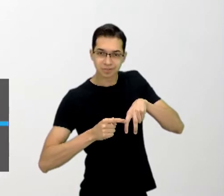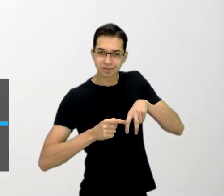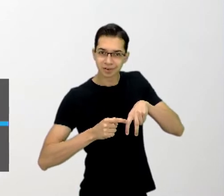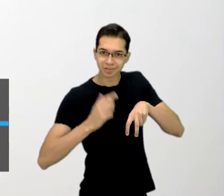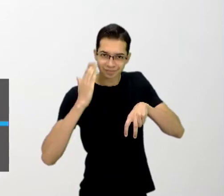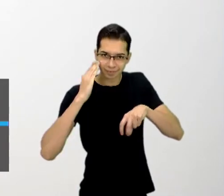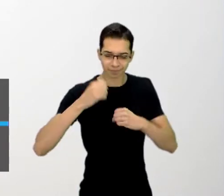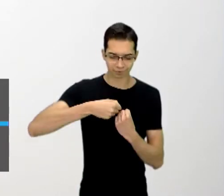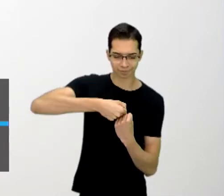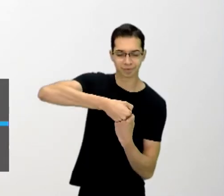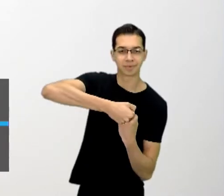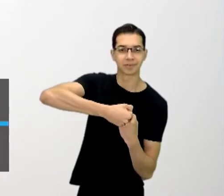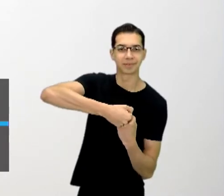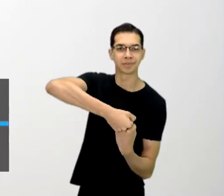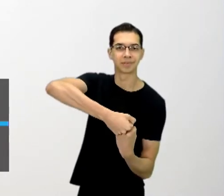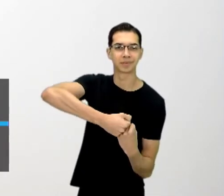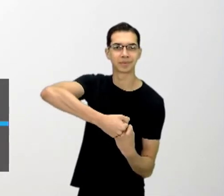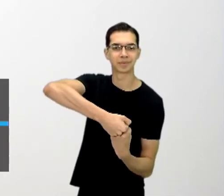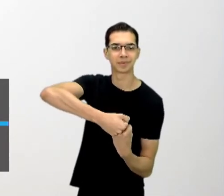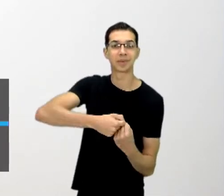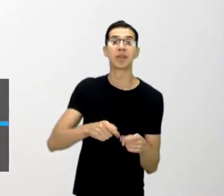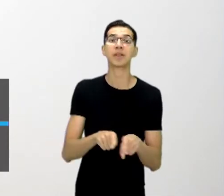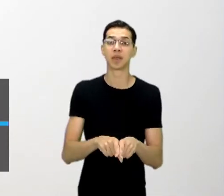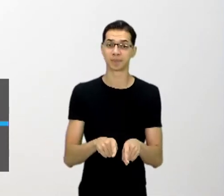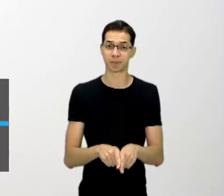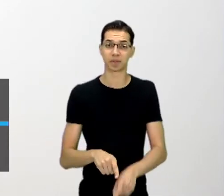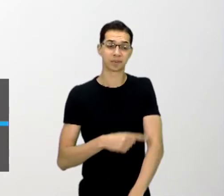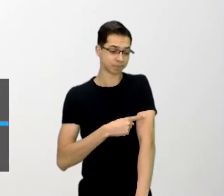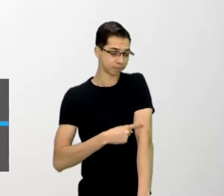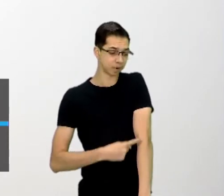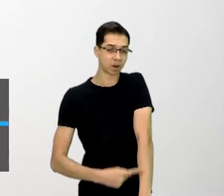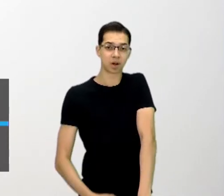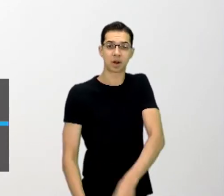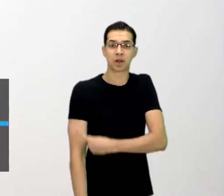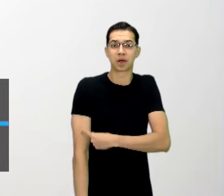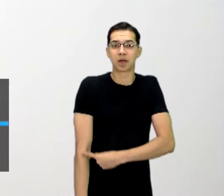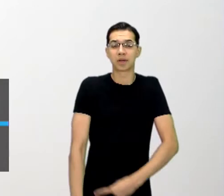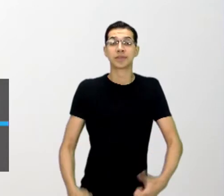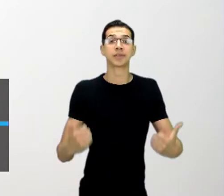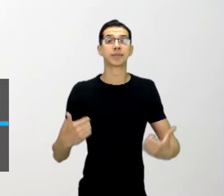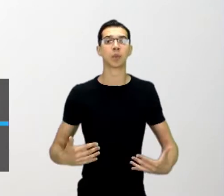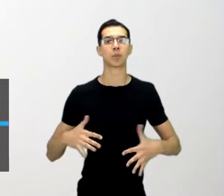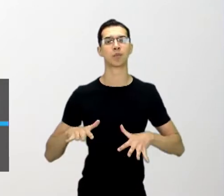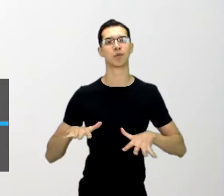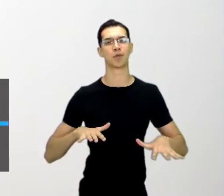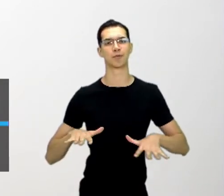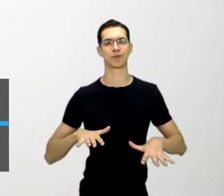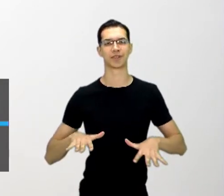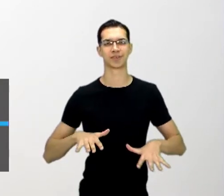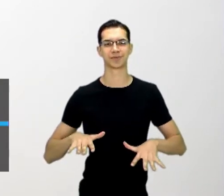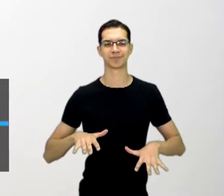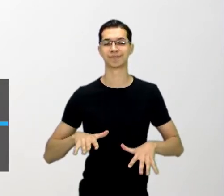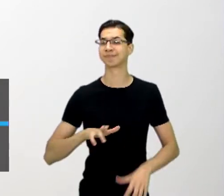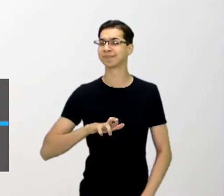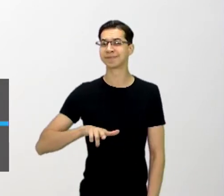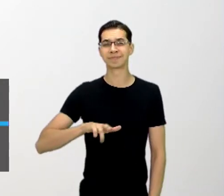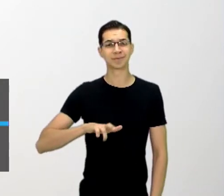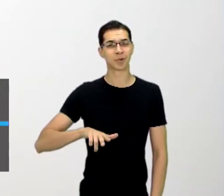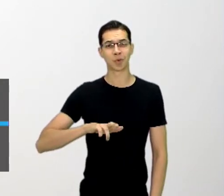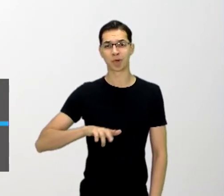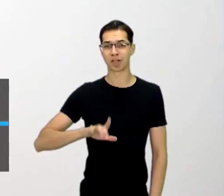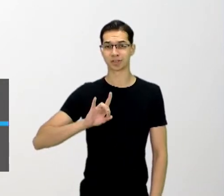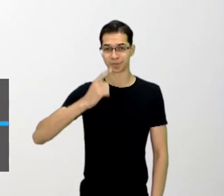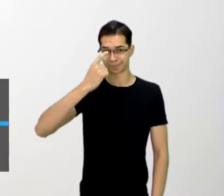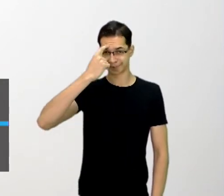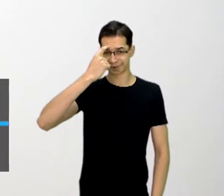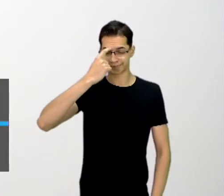ossos dos braços também, né? Porque quando a gente fala em movimentação, a gente não está falando só nos membros inferiores,